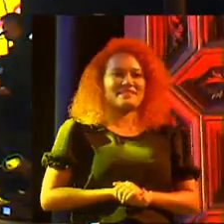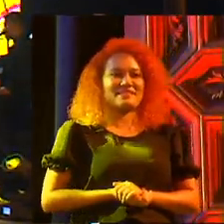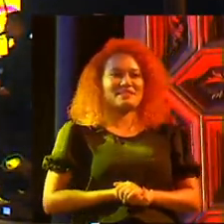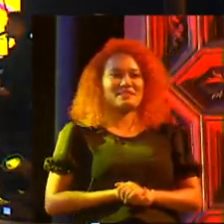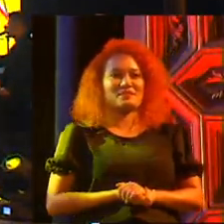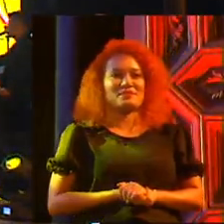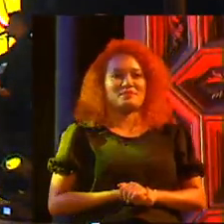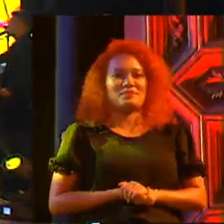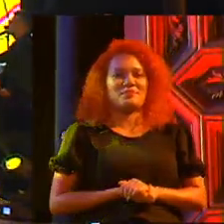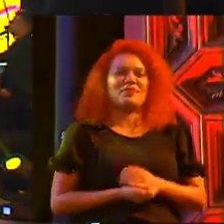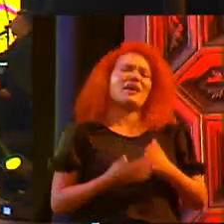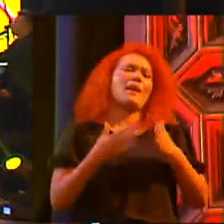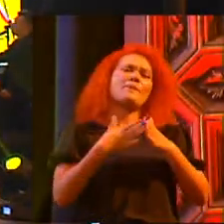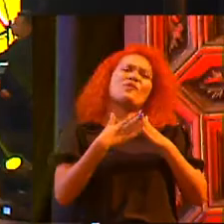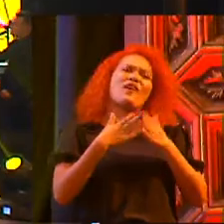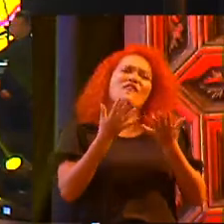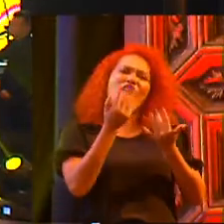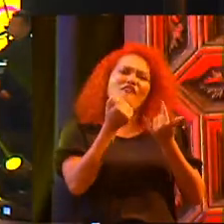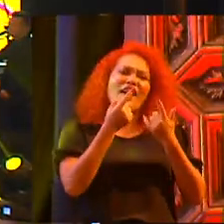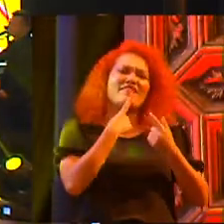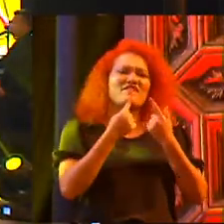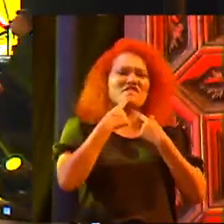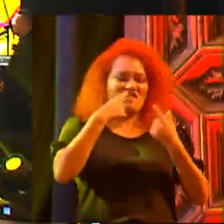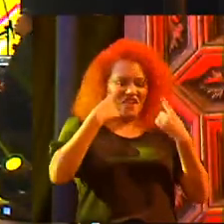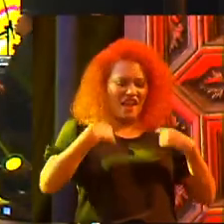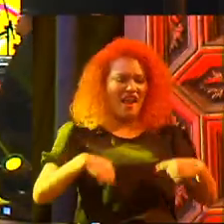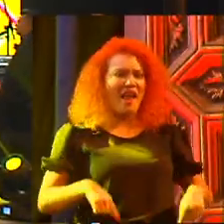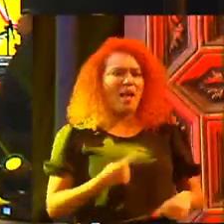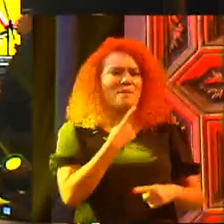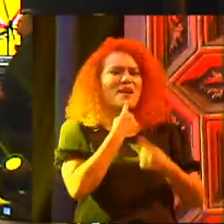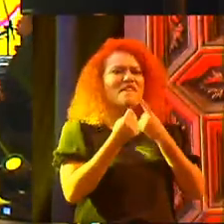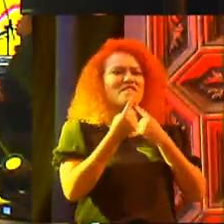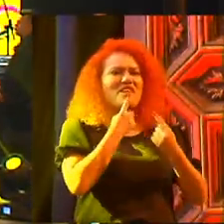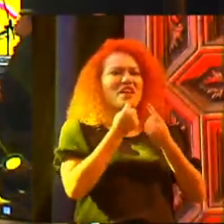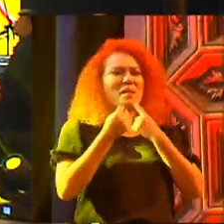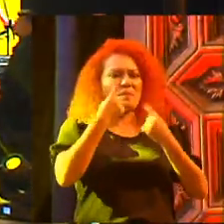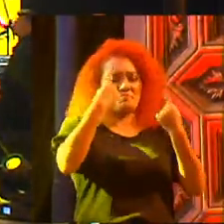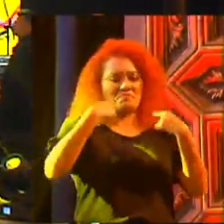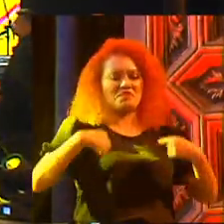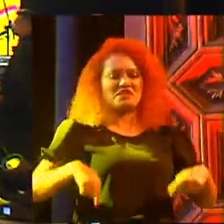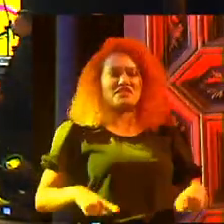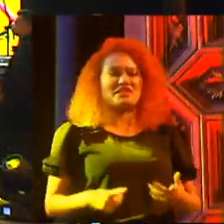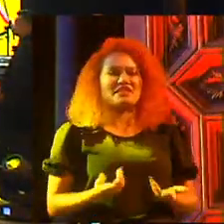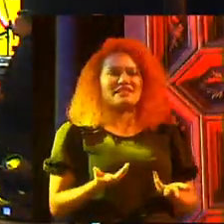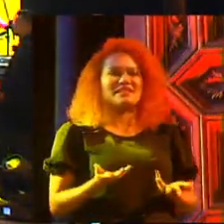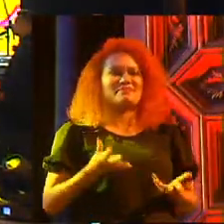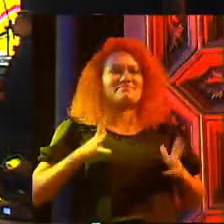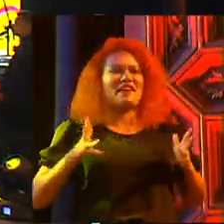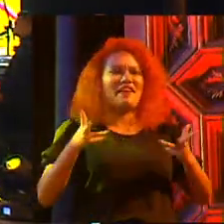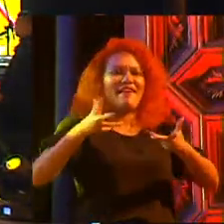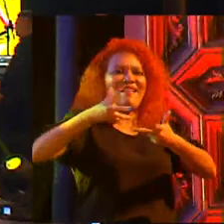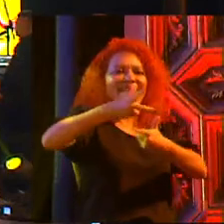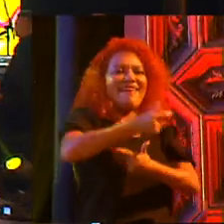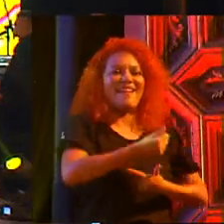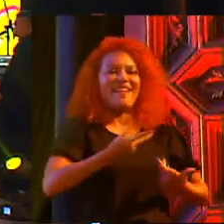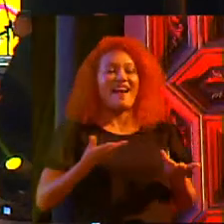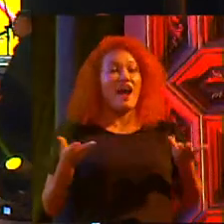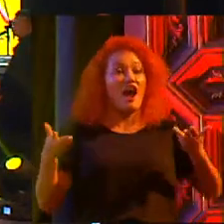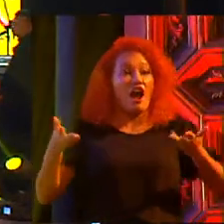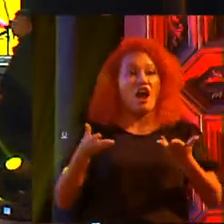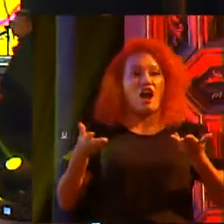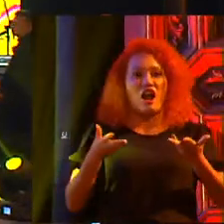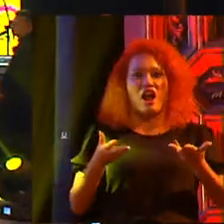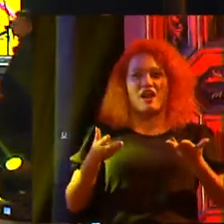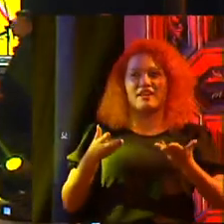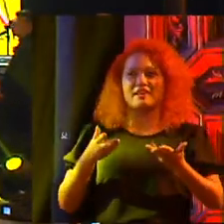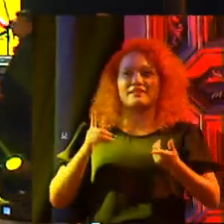Por favor, trabalhada no vermelho. Maravilha. Trabalhada no vermelho. Maravilhosa. Bom, agora a gente vai